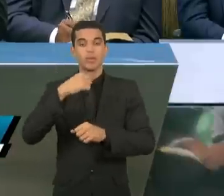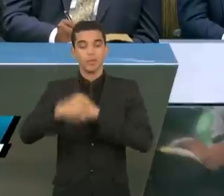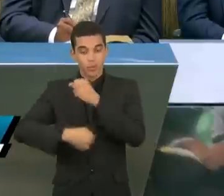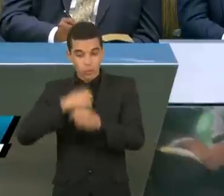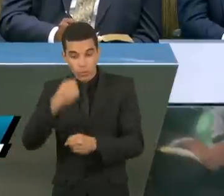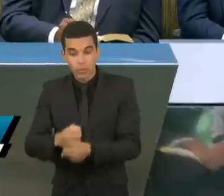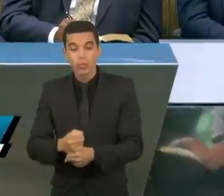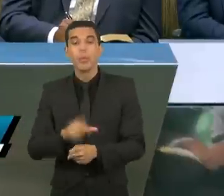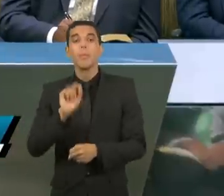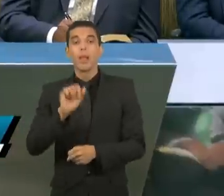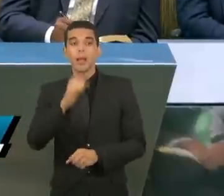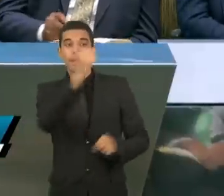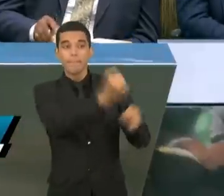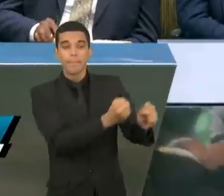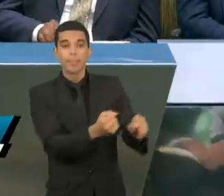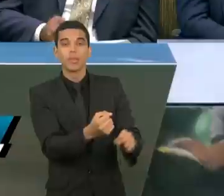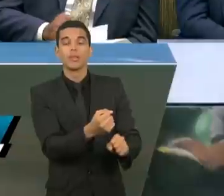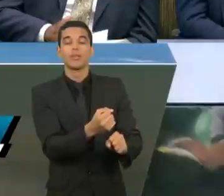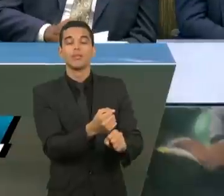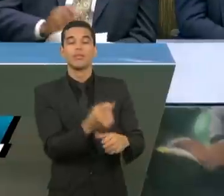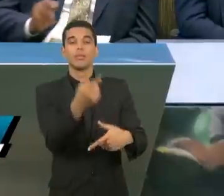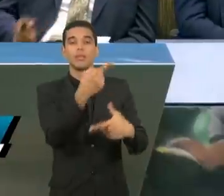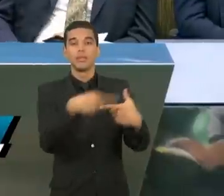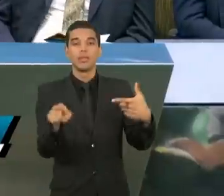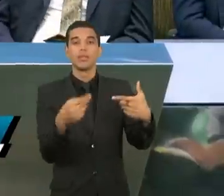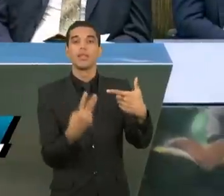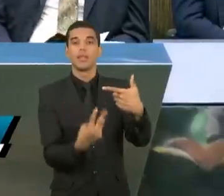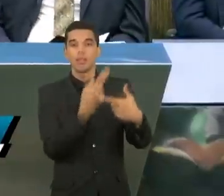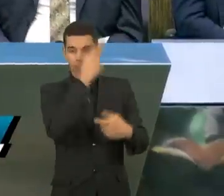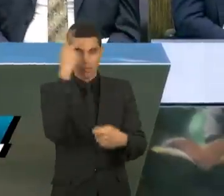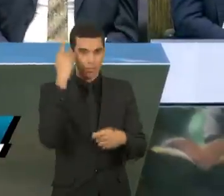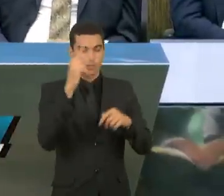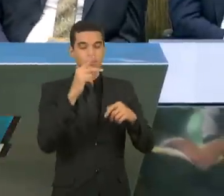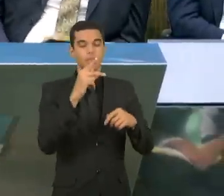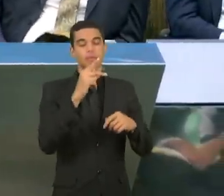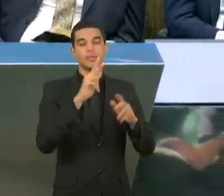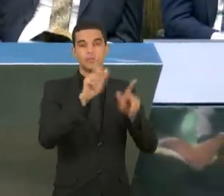a terça parte dos homens. Deus marca tudo. Diga amém. Amém.